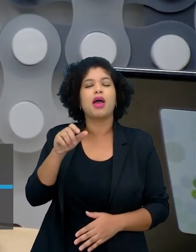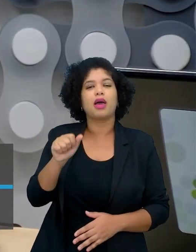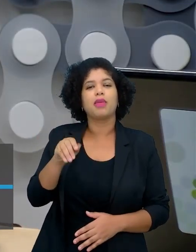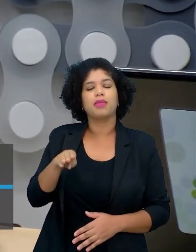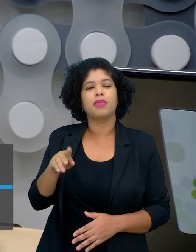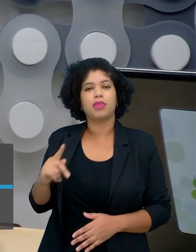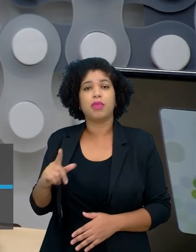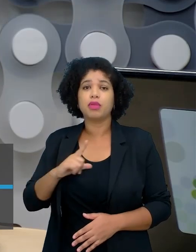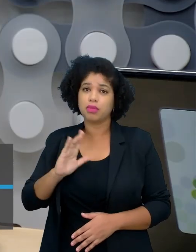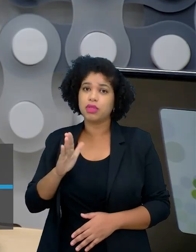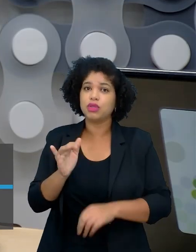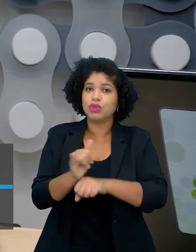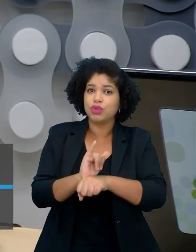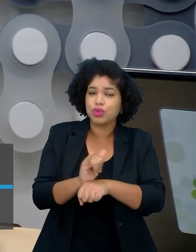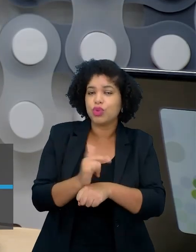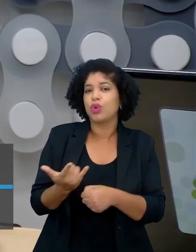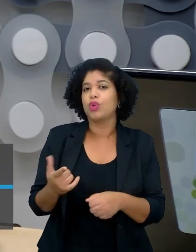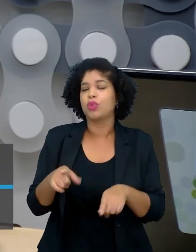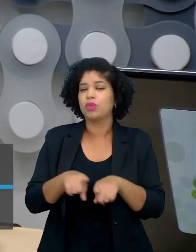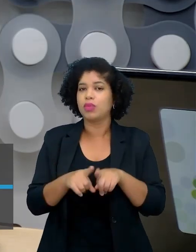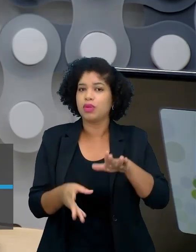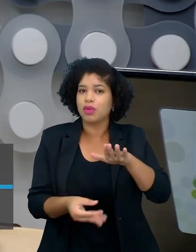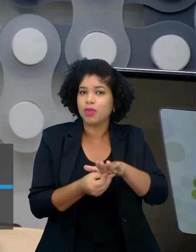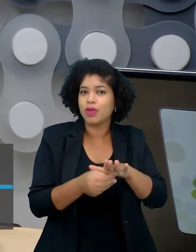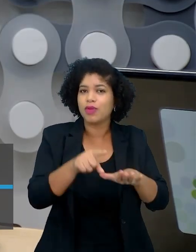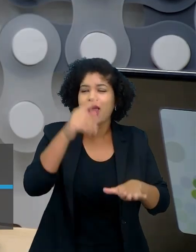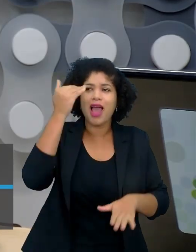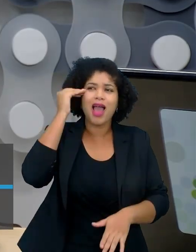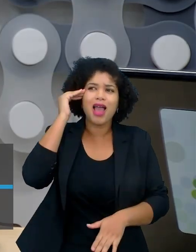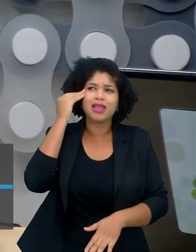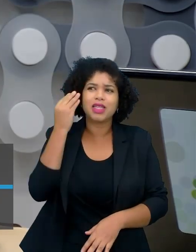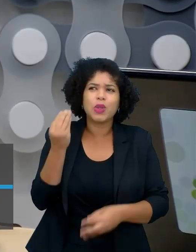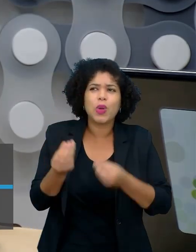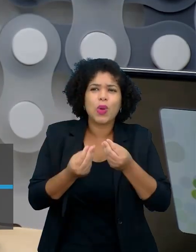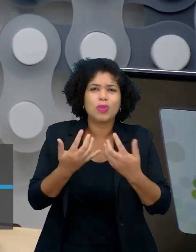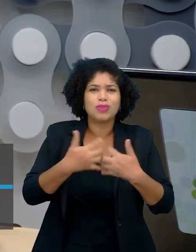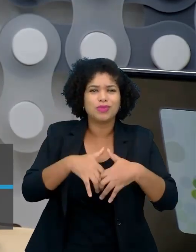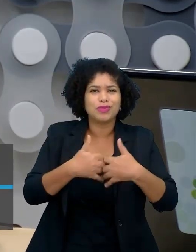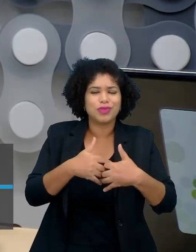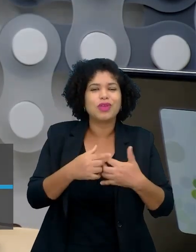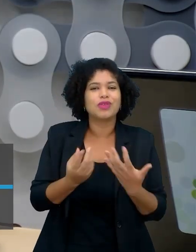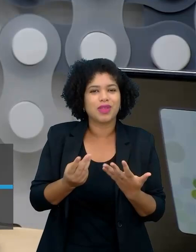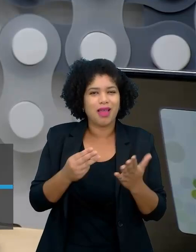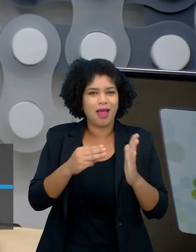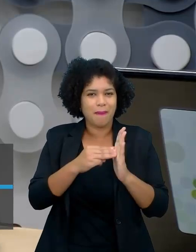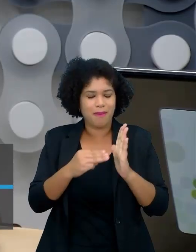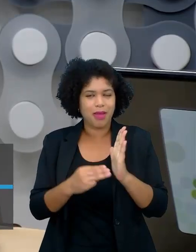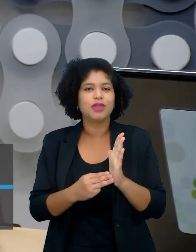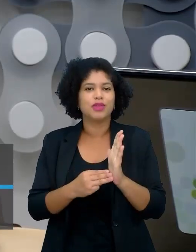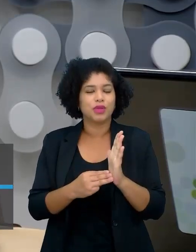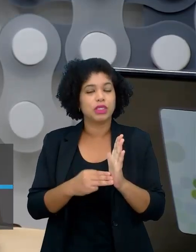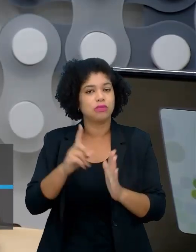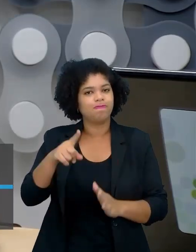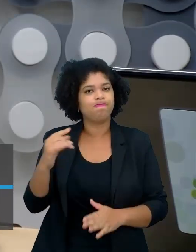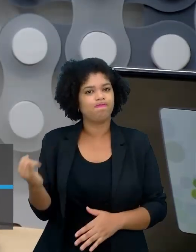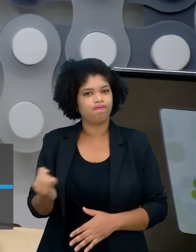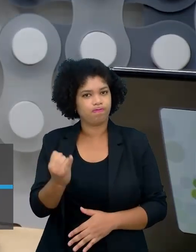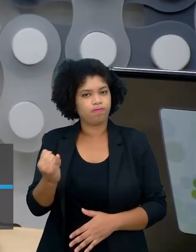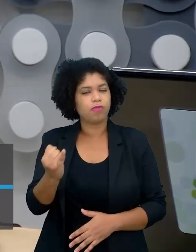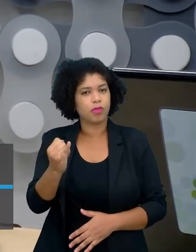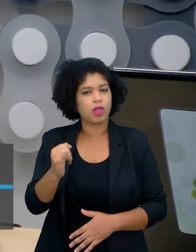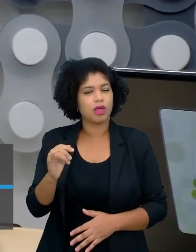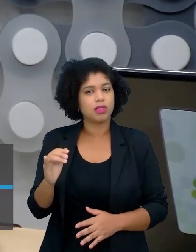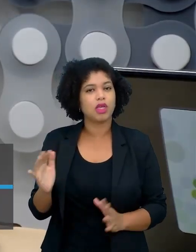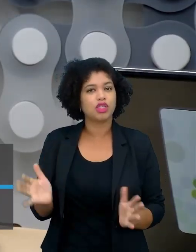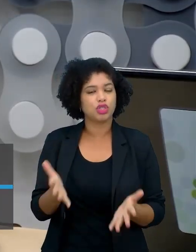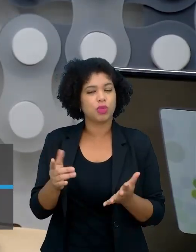YouTube. Acessa para poder entender lá a metodologia, tá? É muito importante e certamente vai contribuir